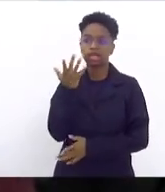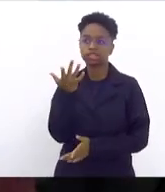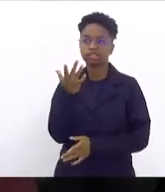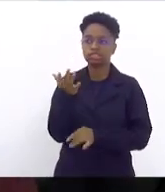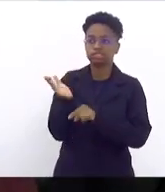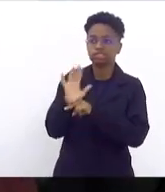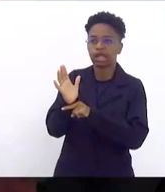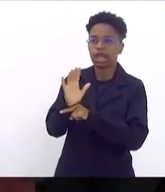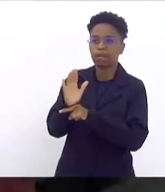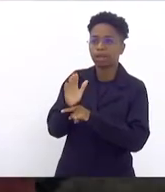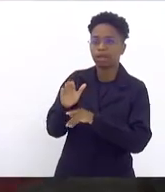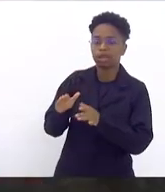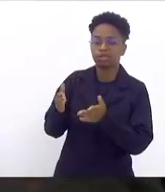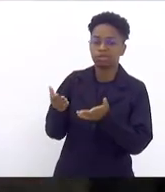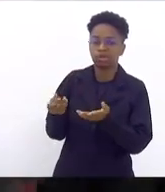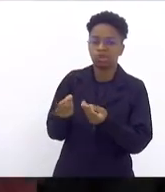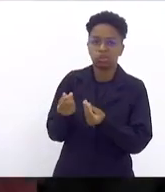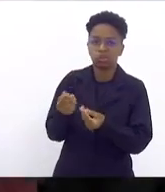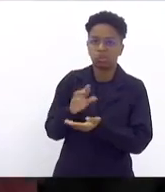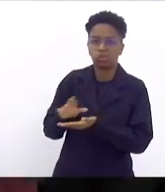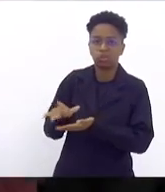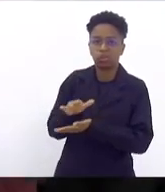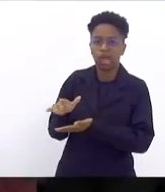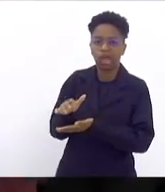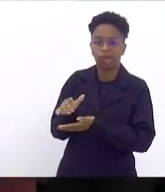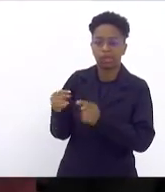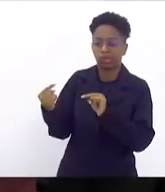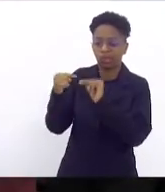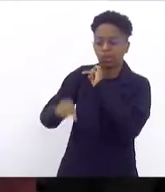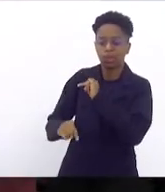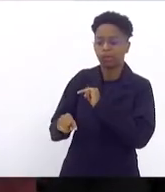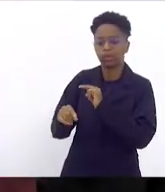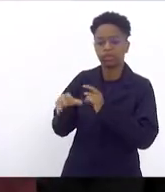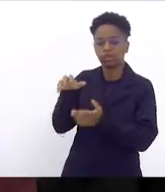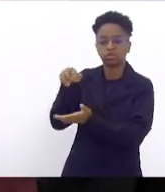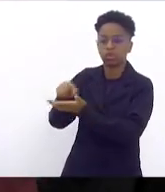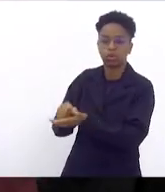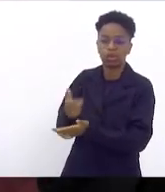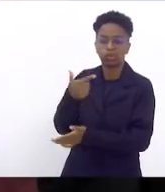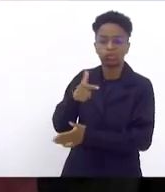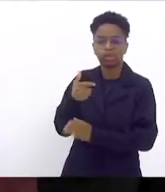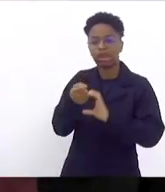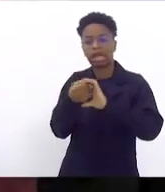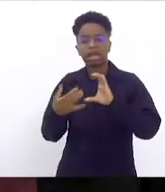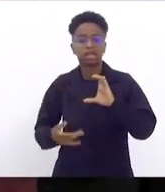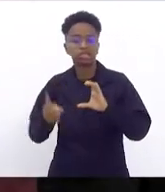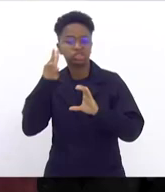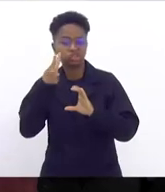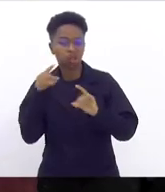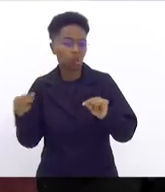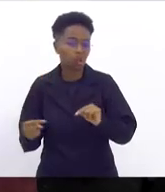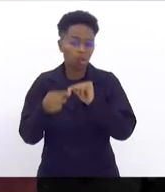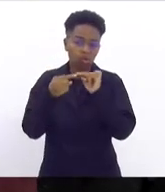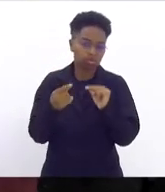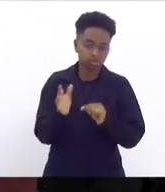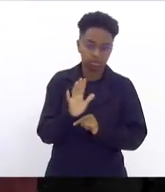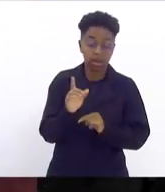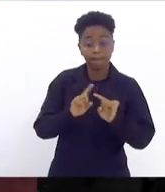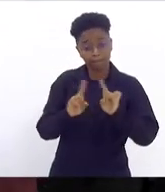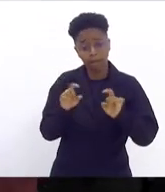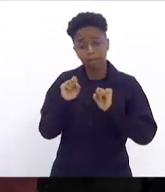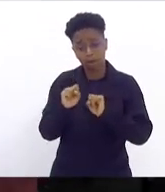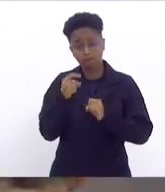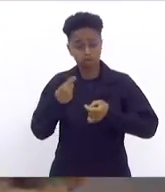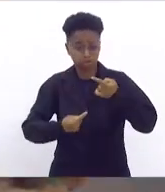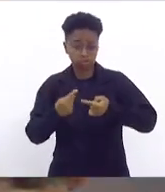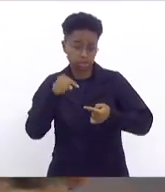o cinema estação não é o sujeito a tombamento, não tem características históricas para tombar. Mas aí fica mais. Mas o pergunta, plenário pode discutir o mérito.